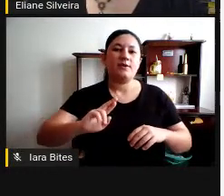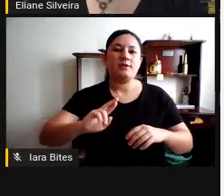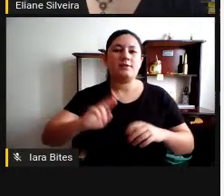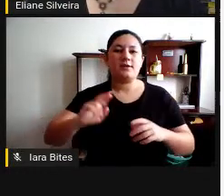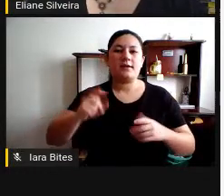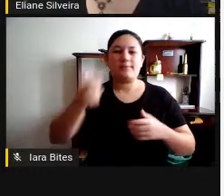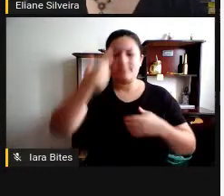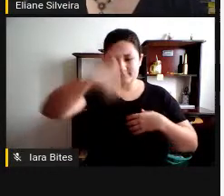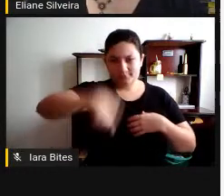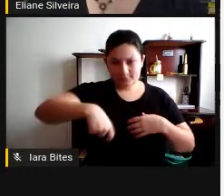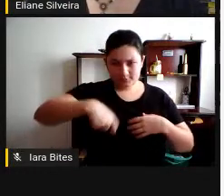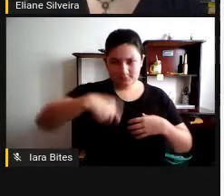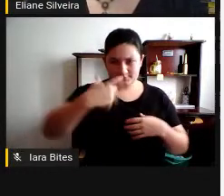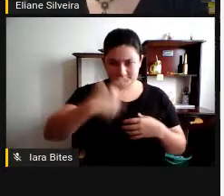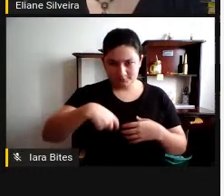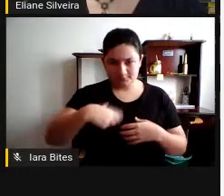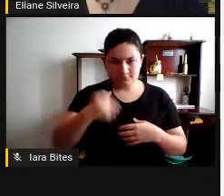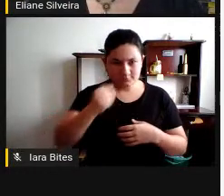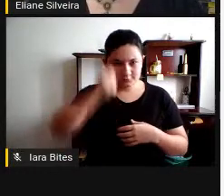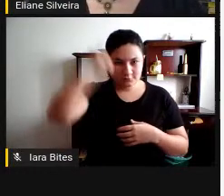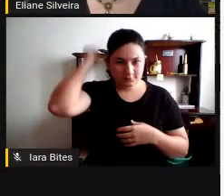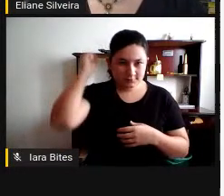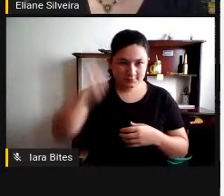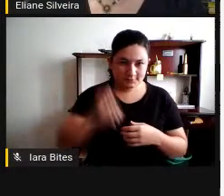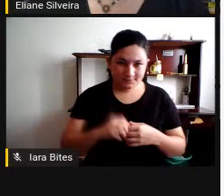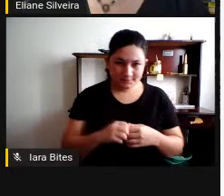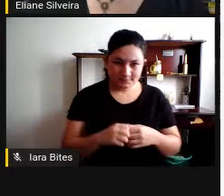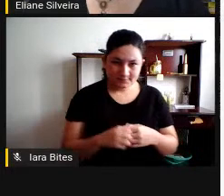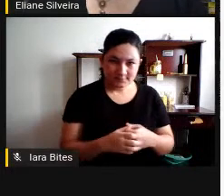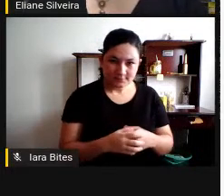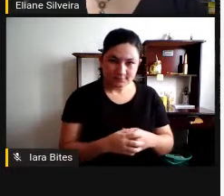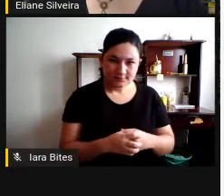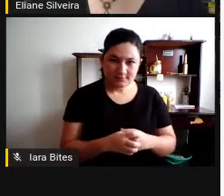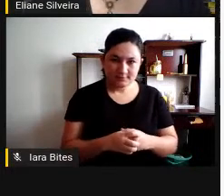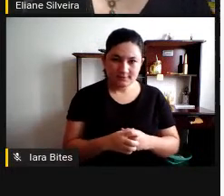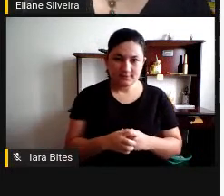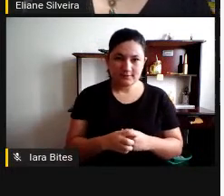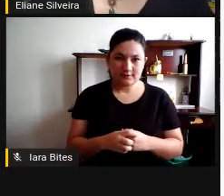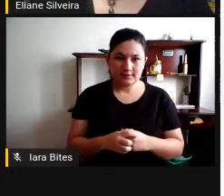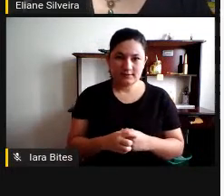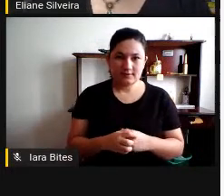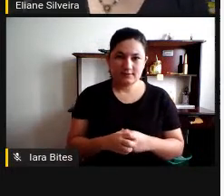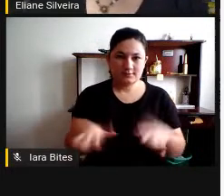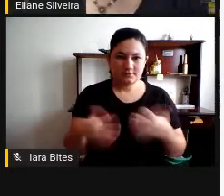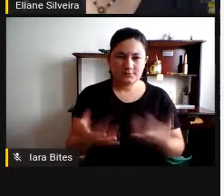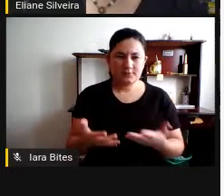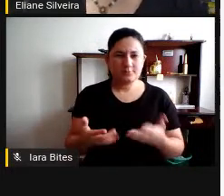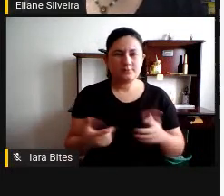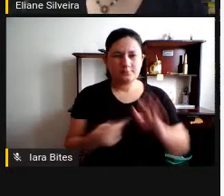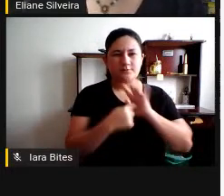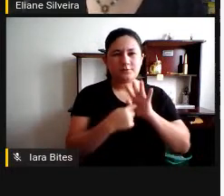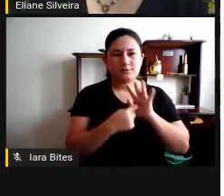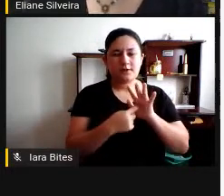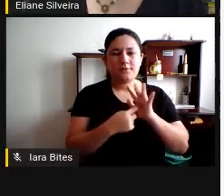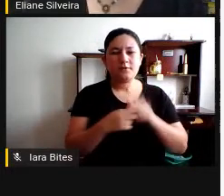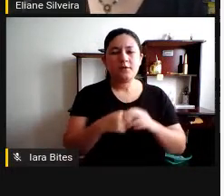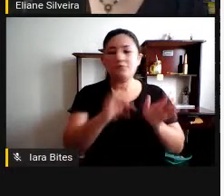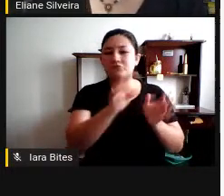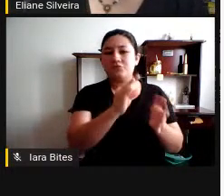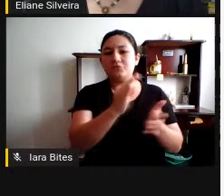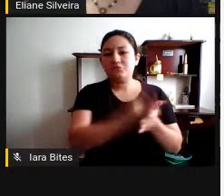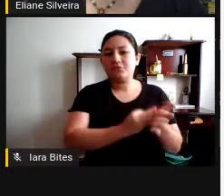e foi escrito na mesma época em Genebra. Então, o meu texto é